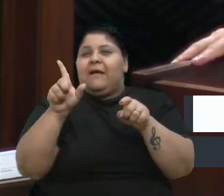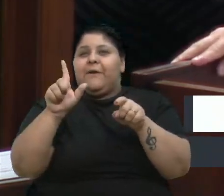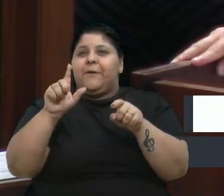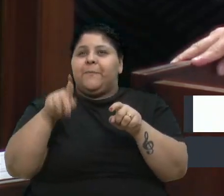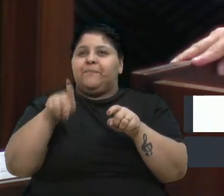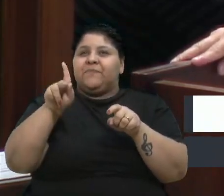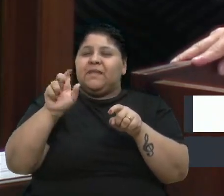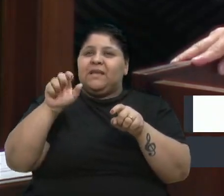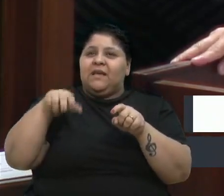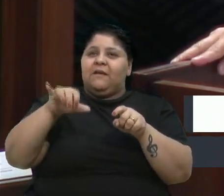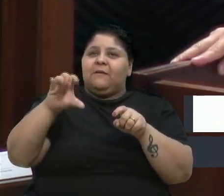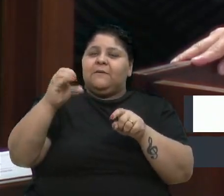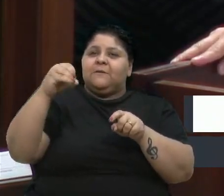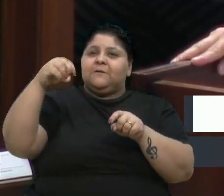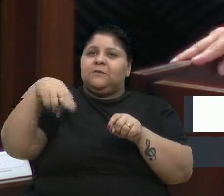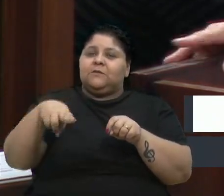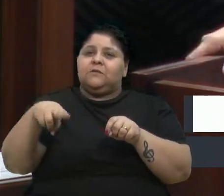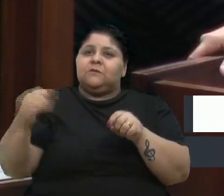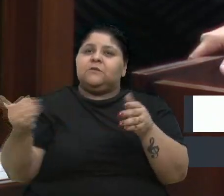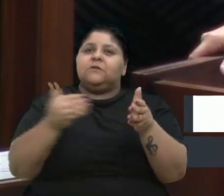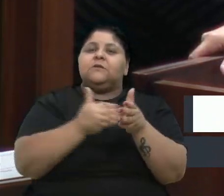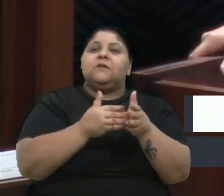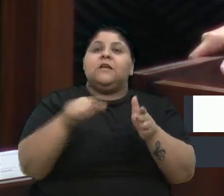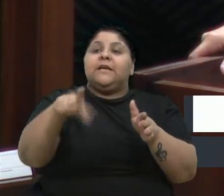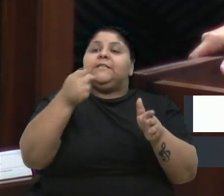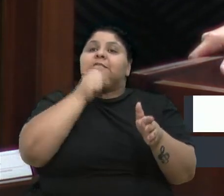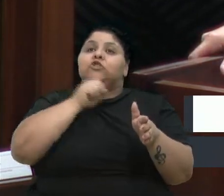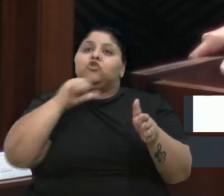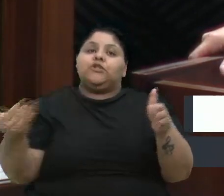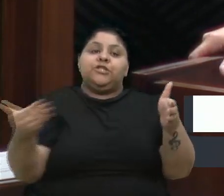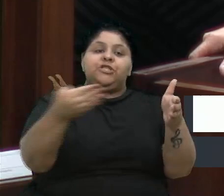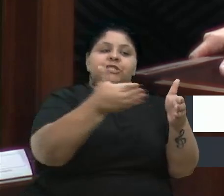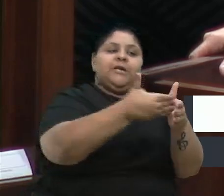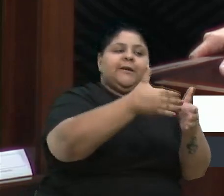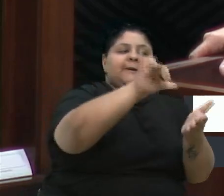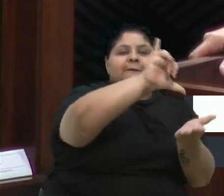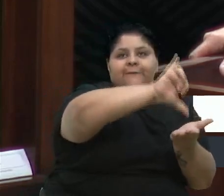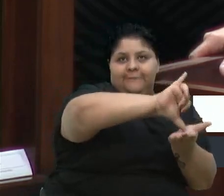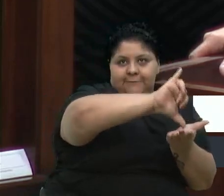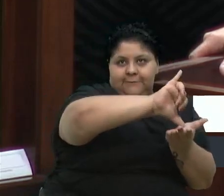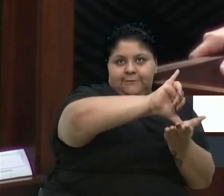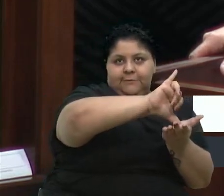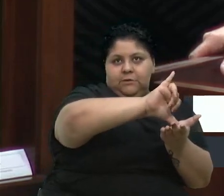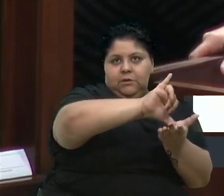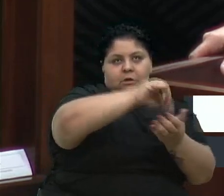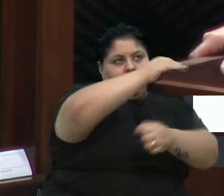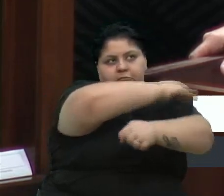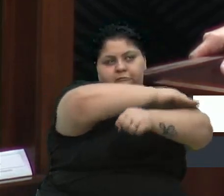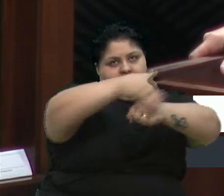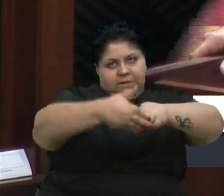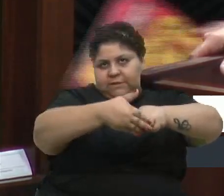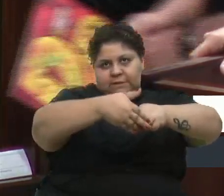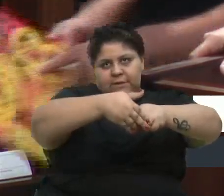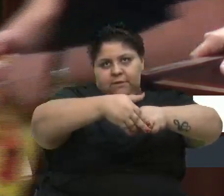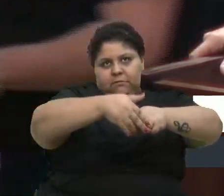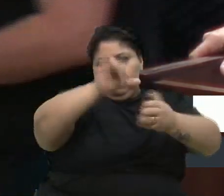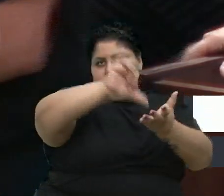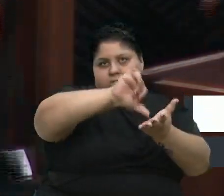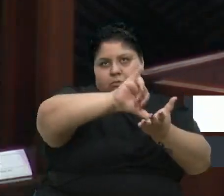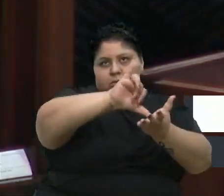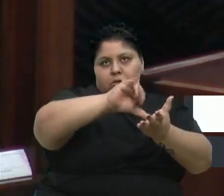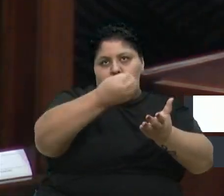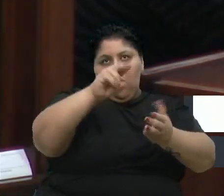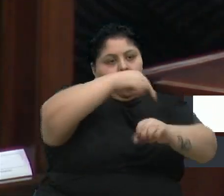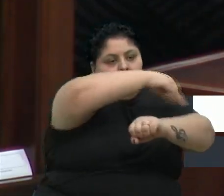aí eu pergunto para vocês, esse idoso que vem do cânion e que vai desembarcar na Sinimbu, provavelmente, ou no